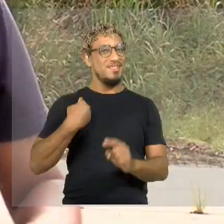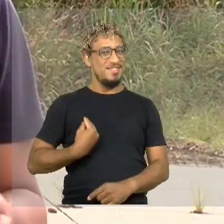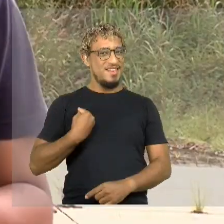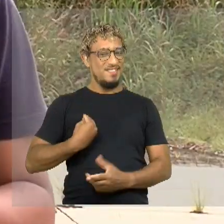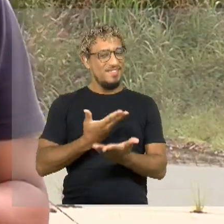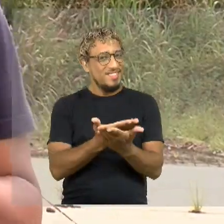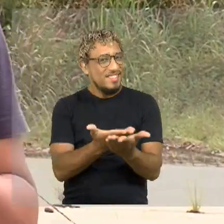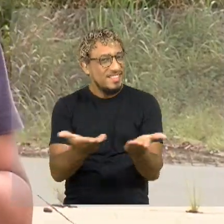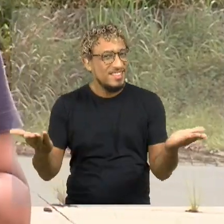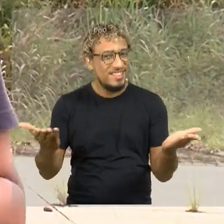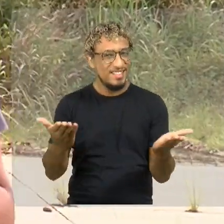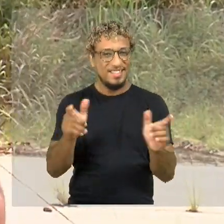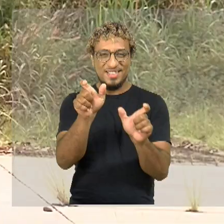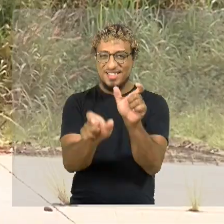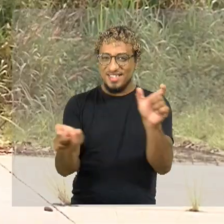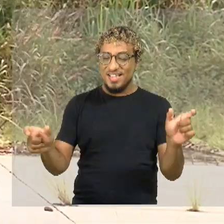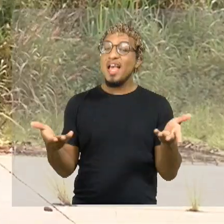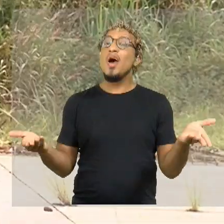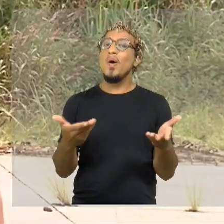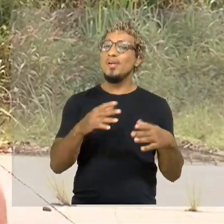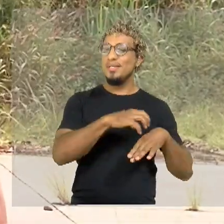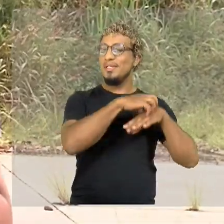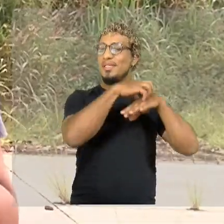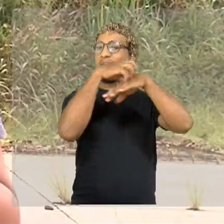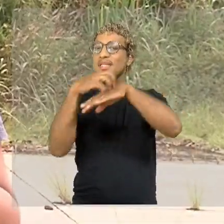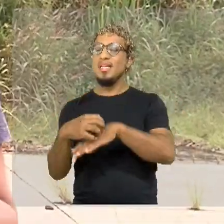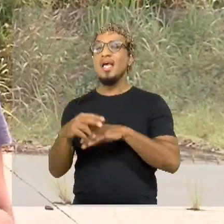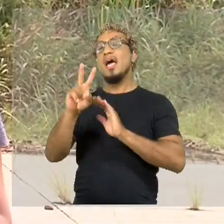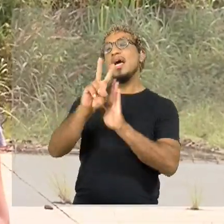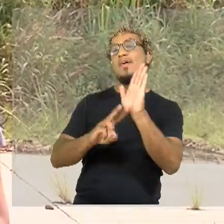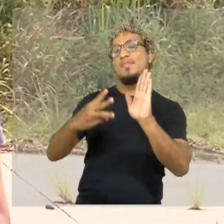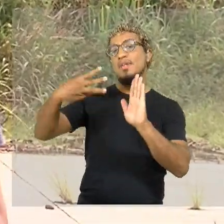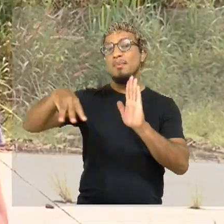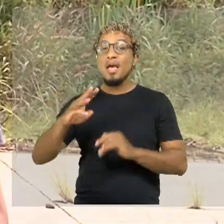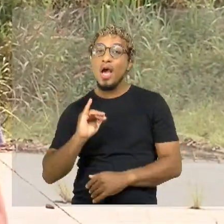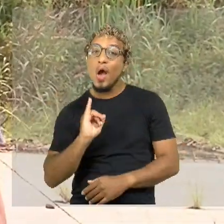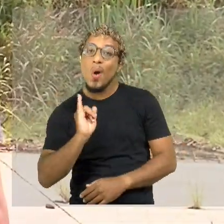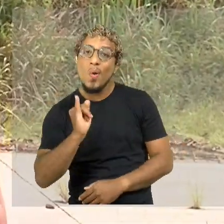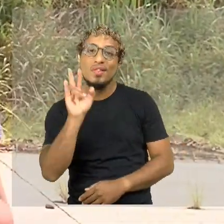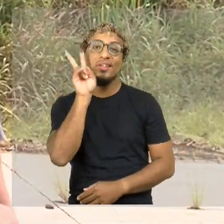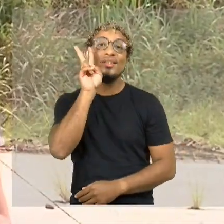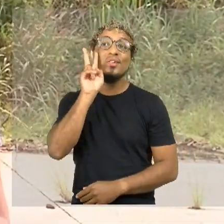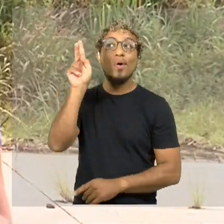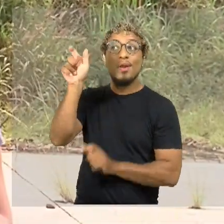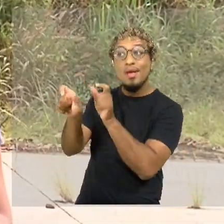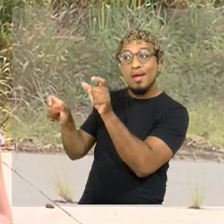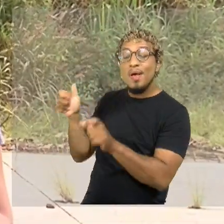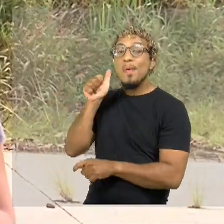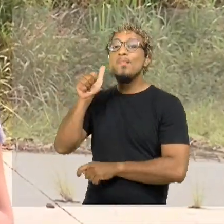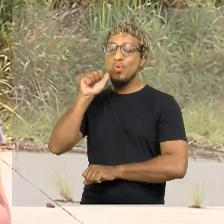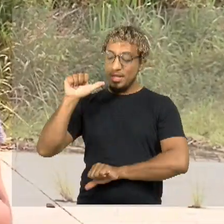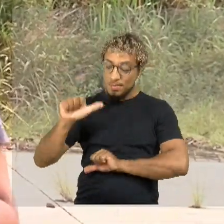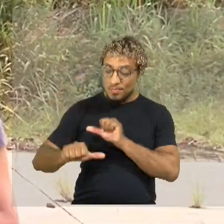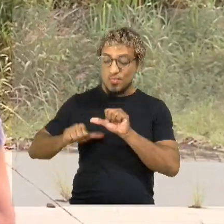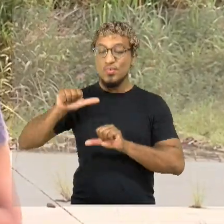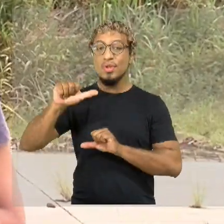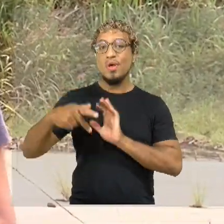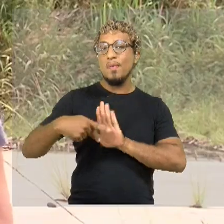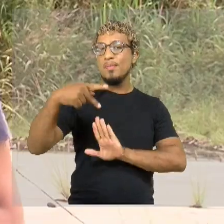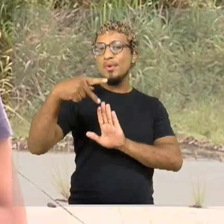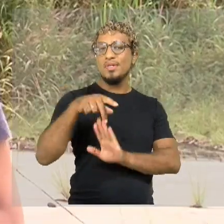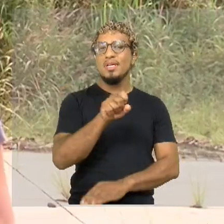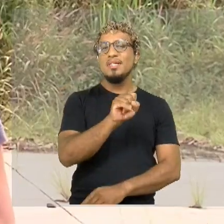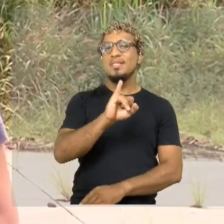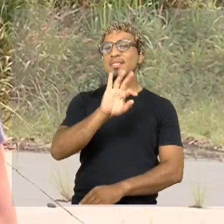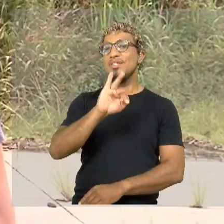E esta semana vamos até a Vila Maranhão para contar histórias de mulheres que tiveram suas vidas transformadas pelo projeto